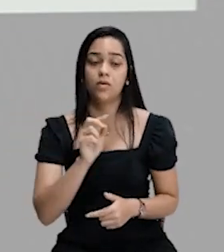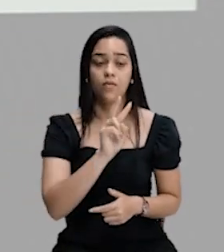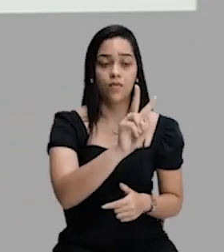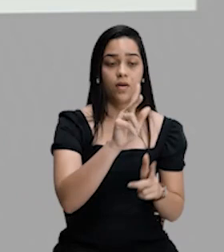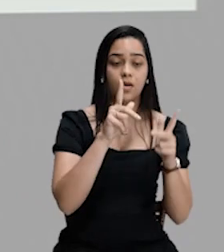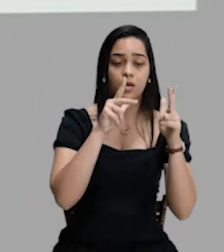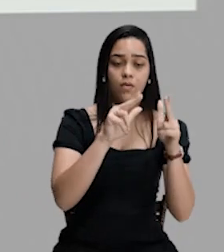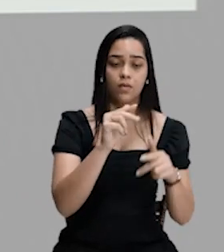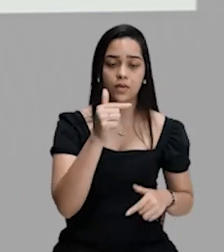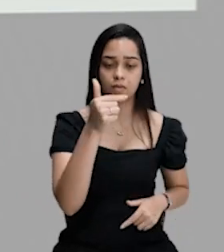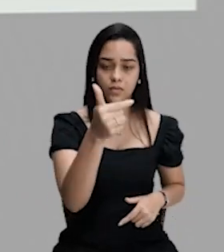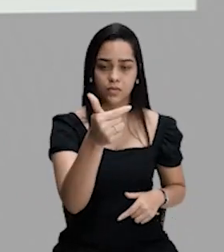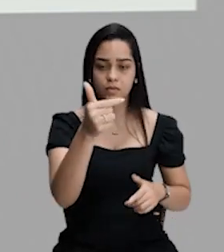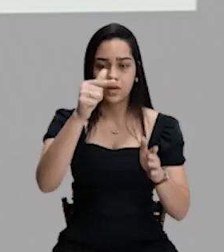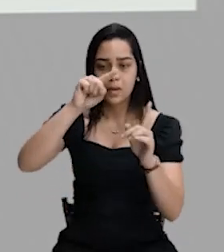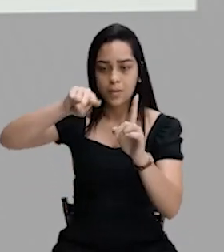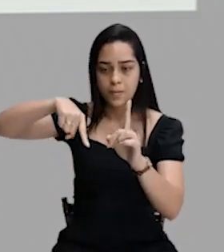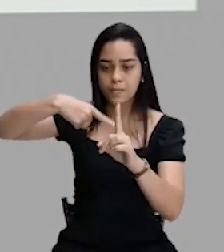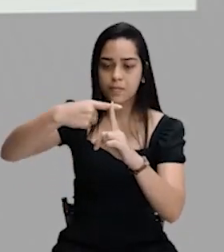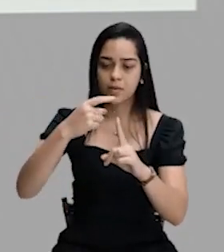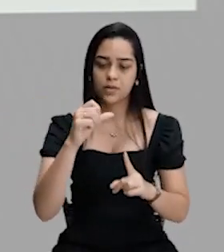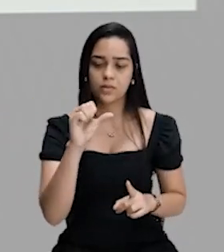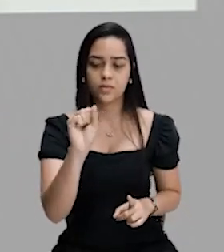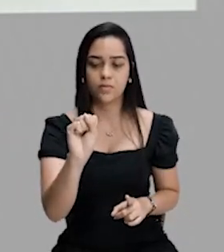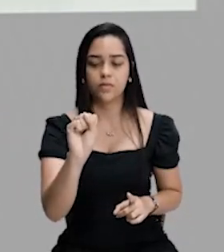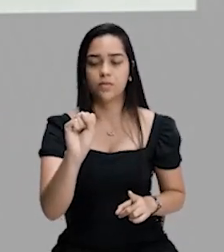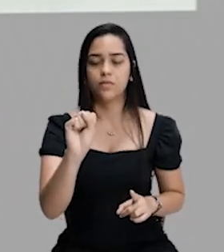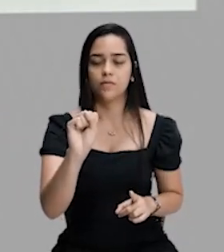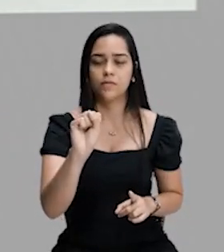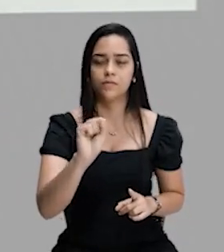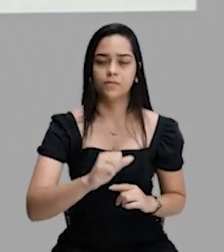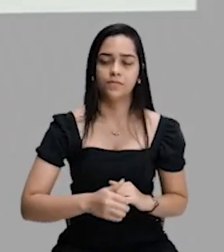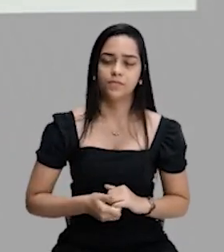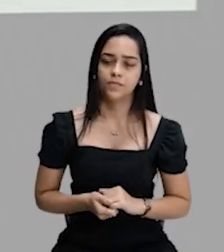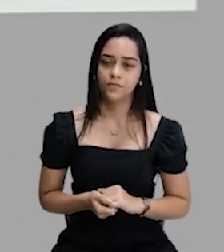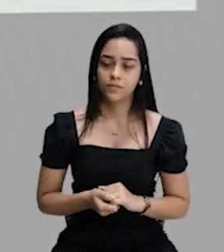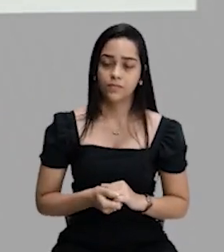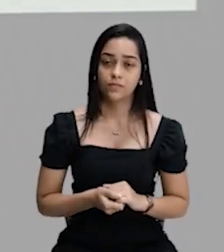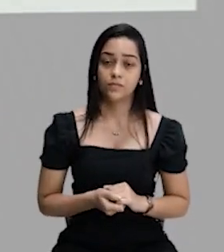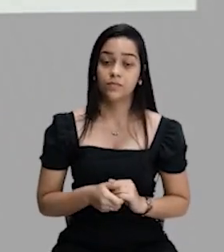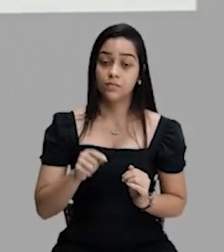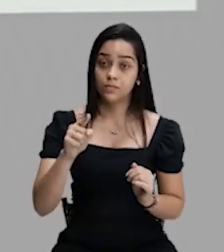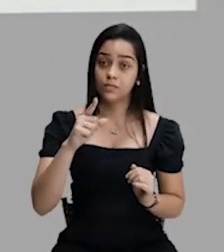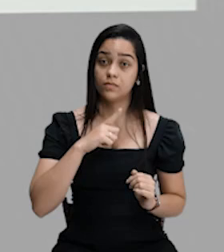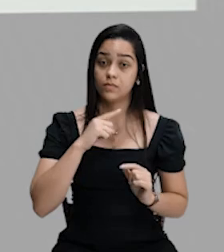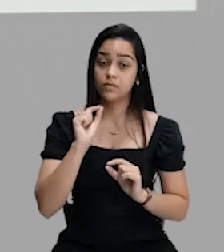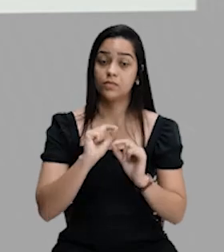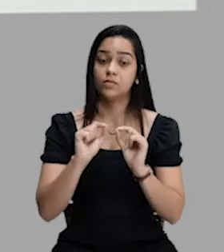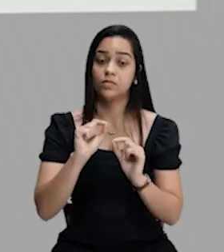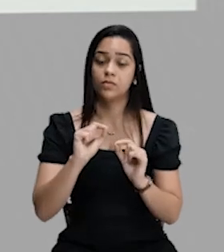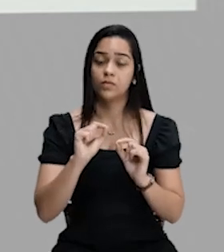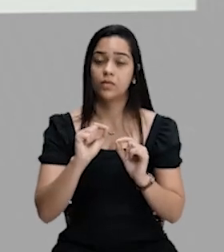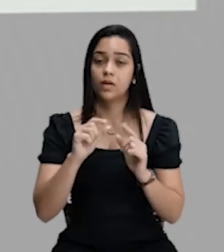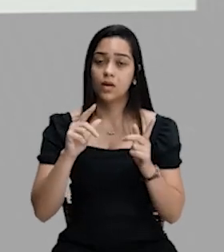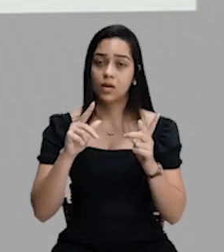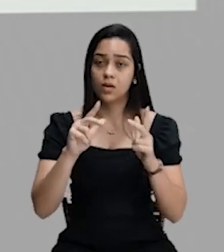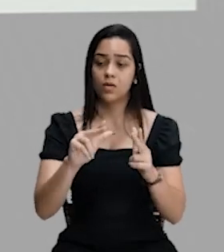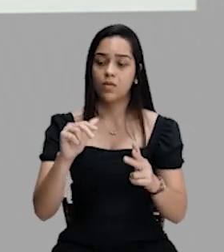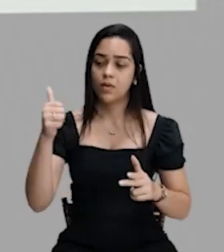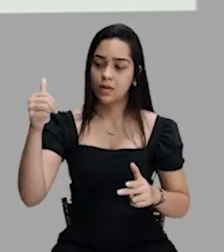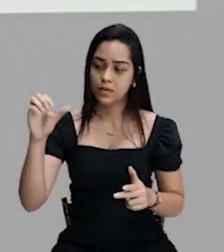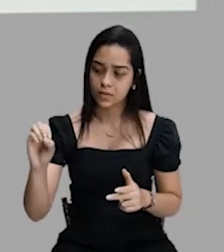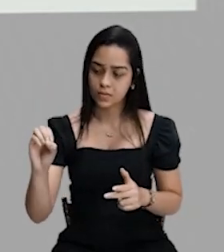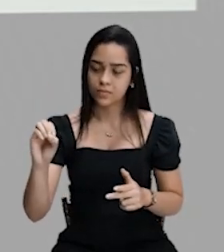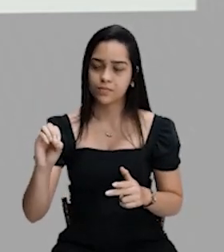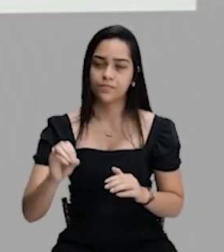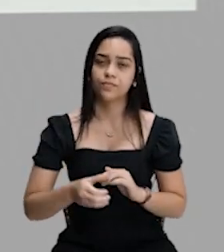vai ser igual a 2 + 8 Então você vai ter que o vértice vai ser igual a 10